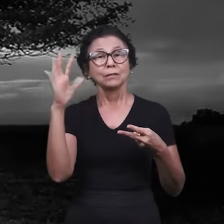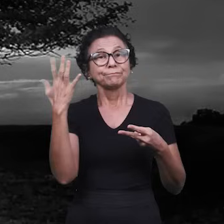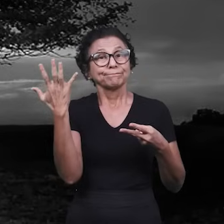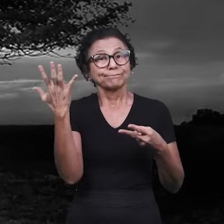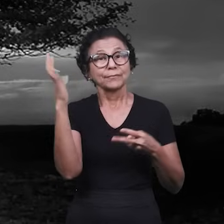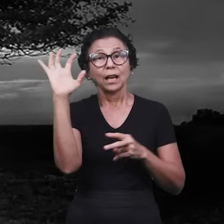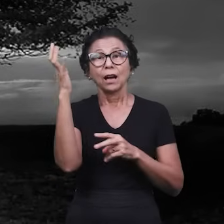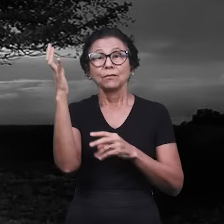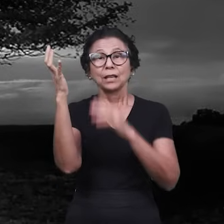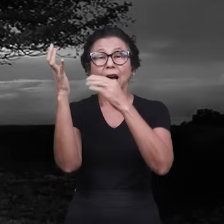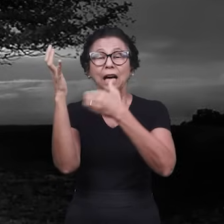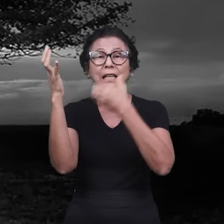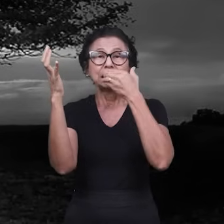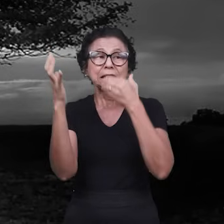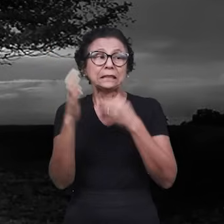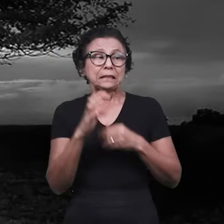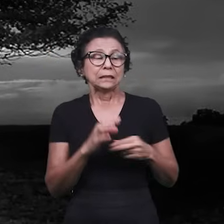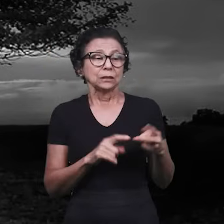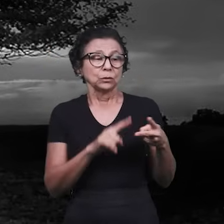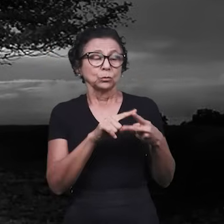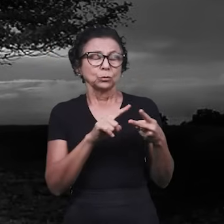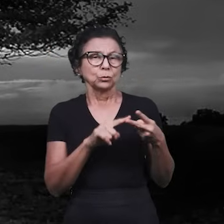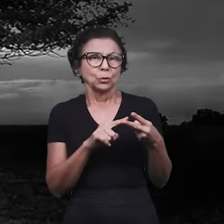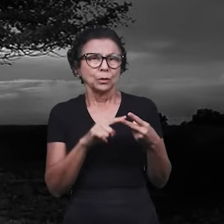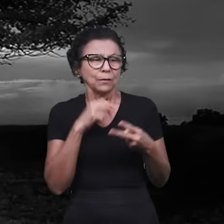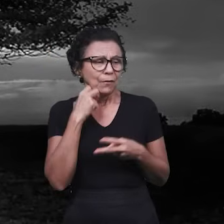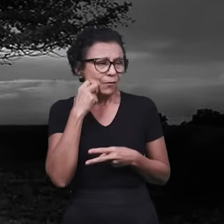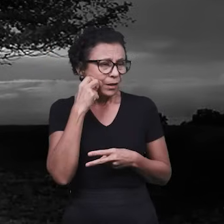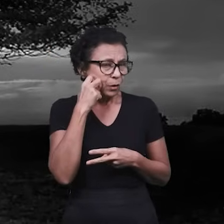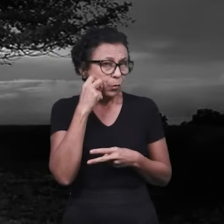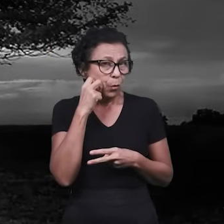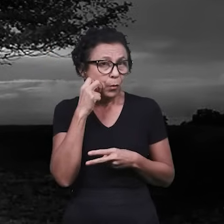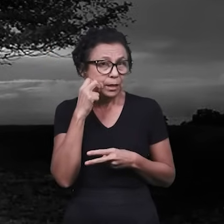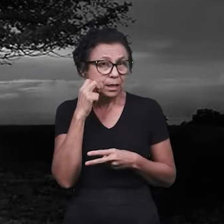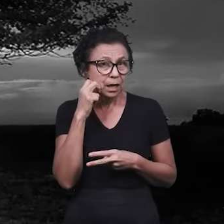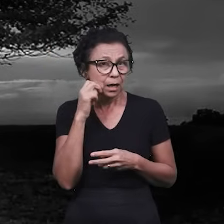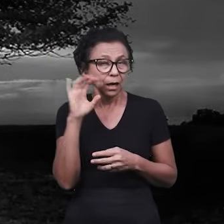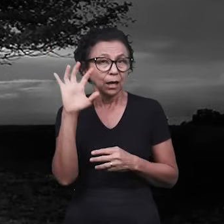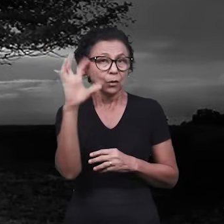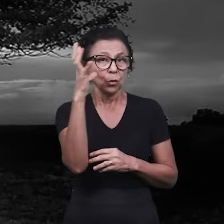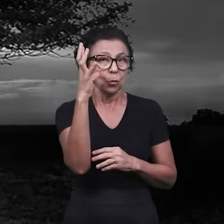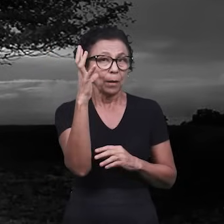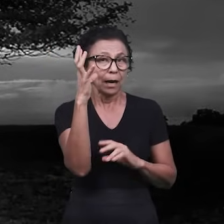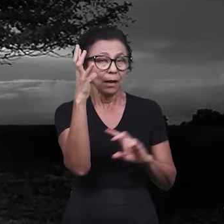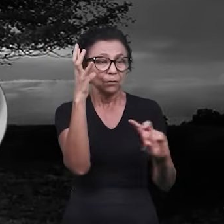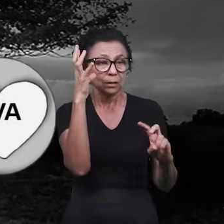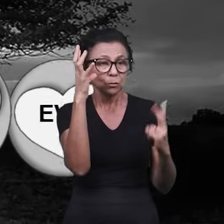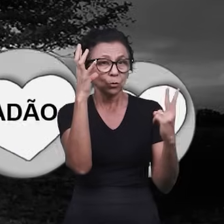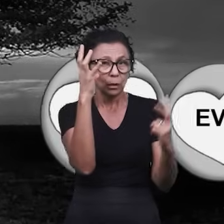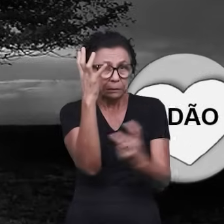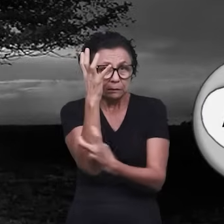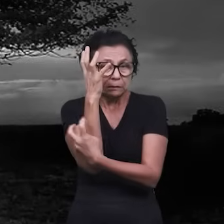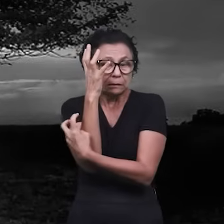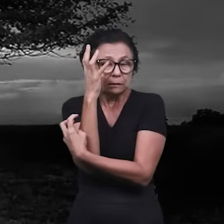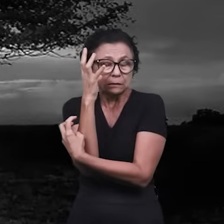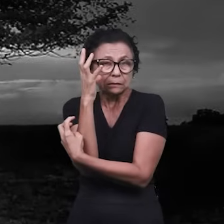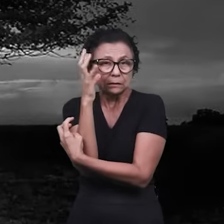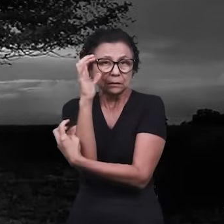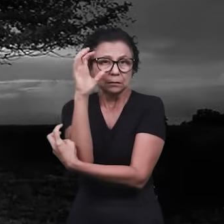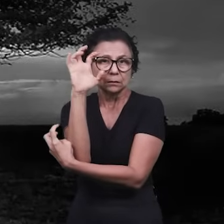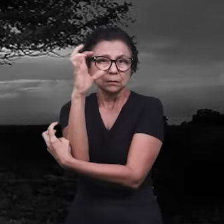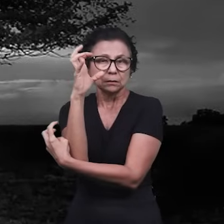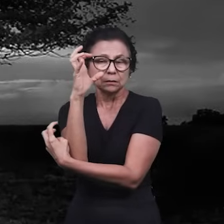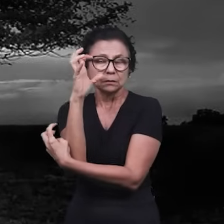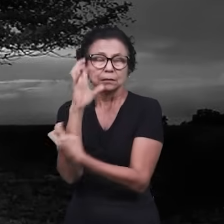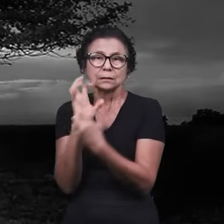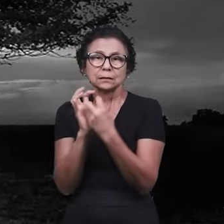esconderam de Deus. Deus veio ao jardim em busca do homem e o homem, com muita vergonha do que tinha feito,